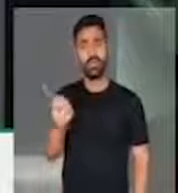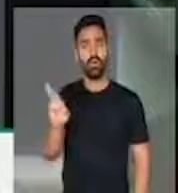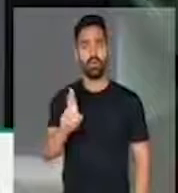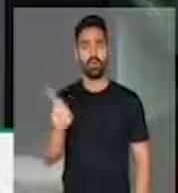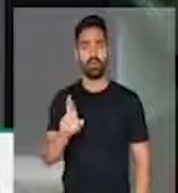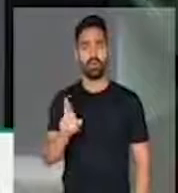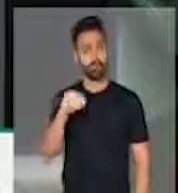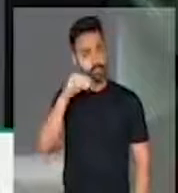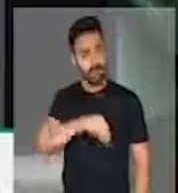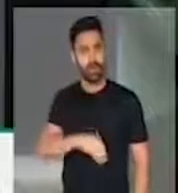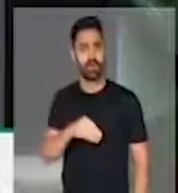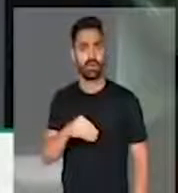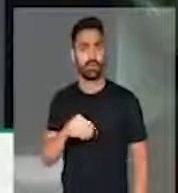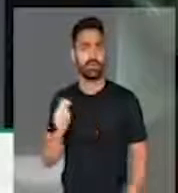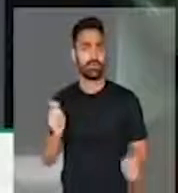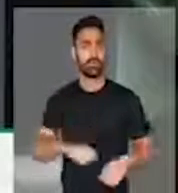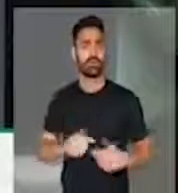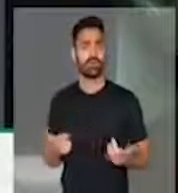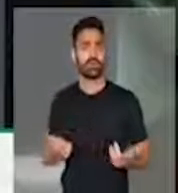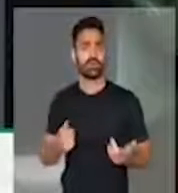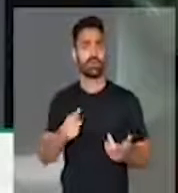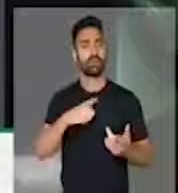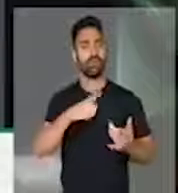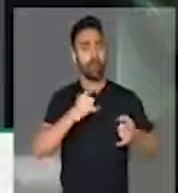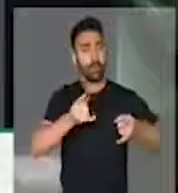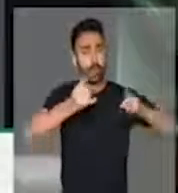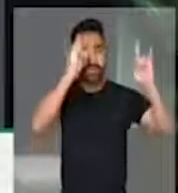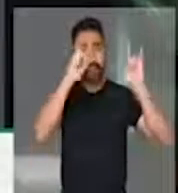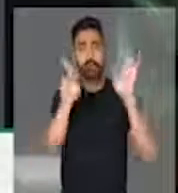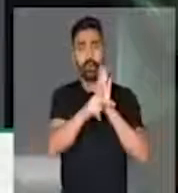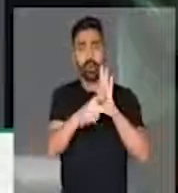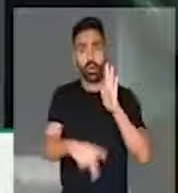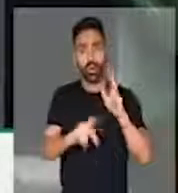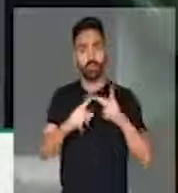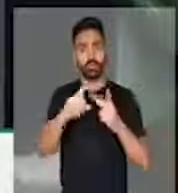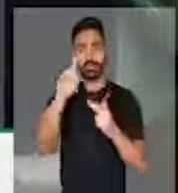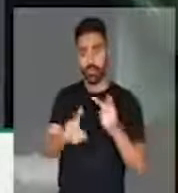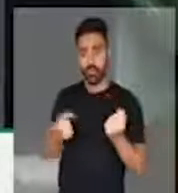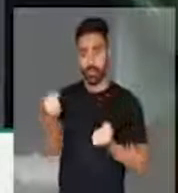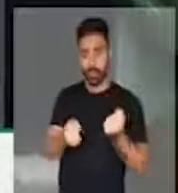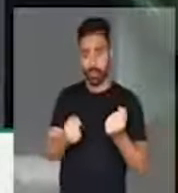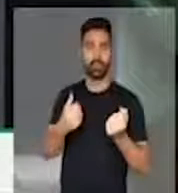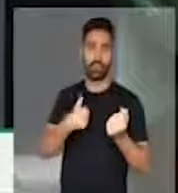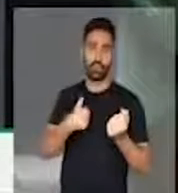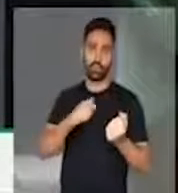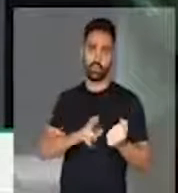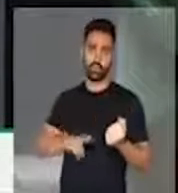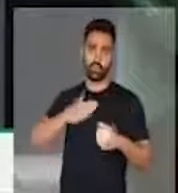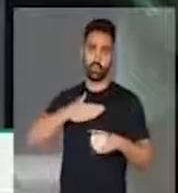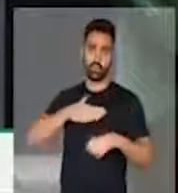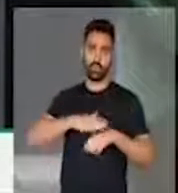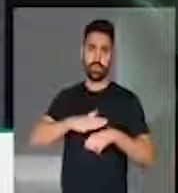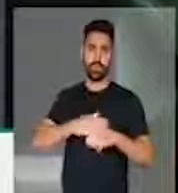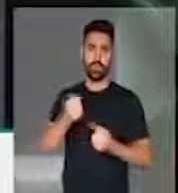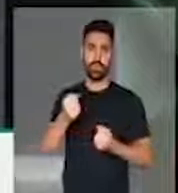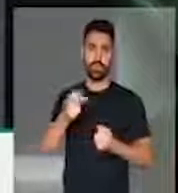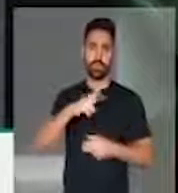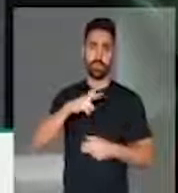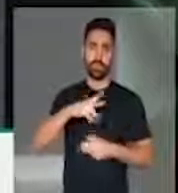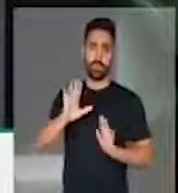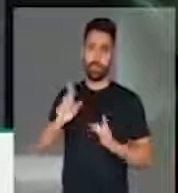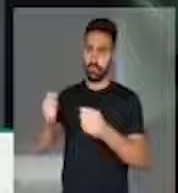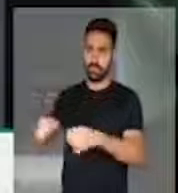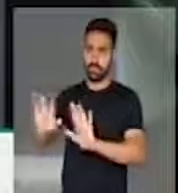para a gente. A gente tem apartamentos, direito carro. Eu uso meu carro. Eu não preciso do carro da